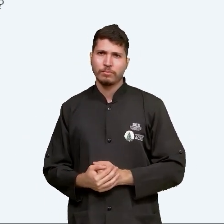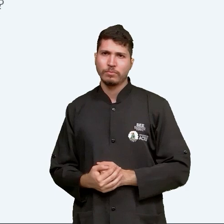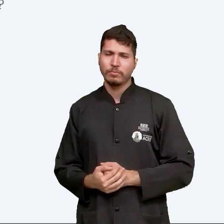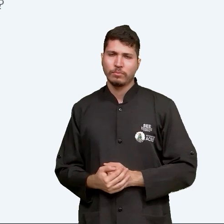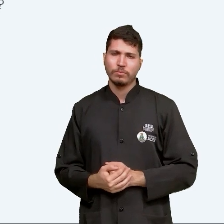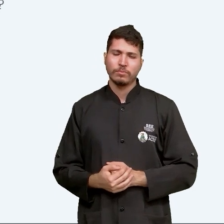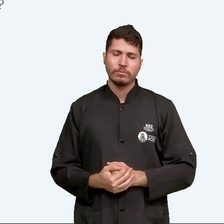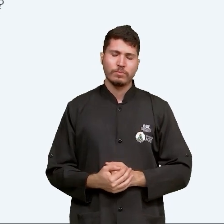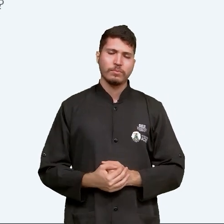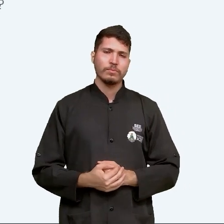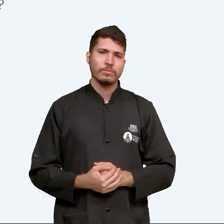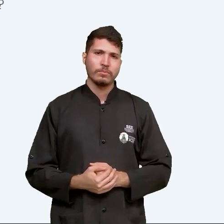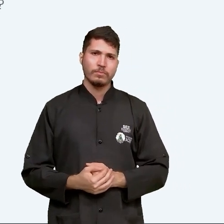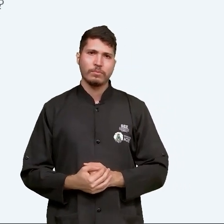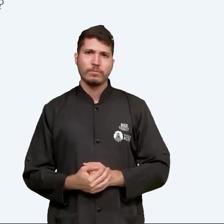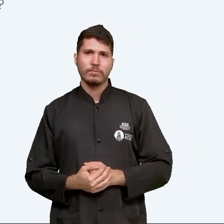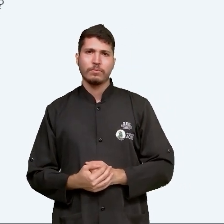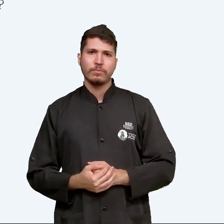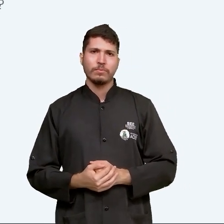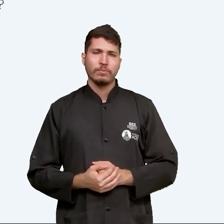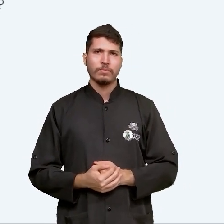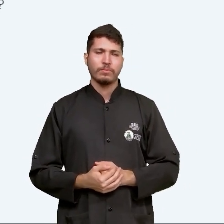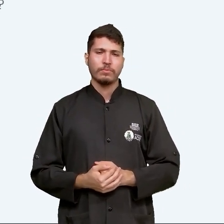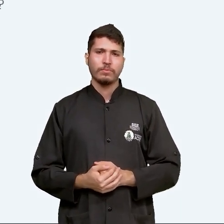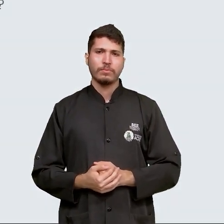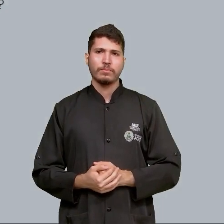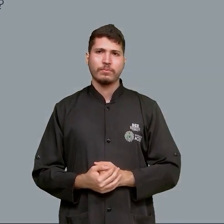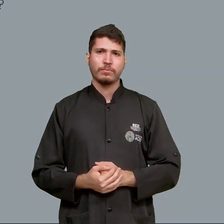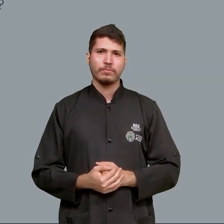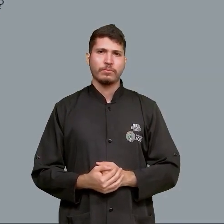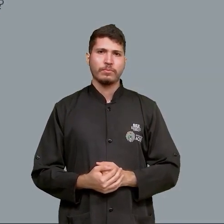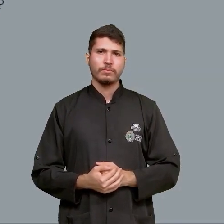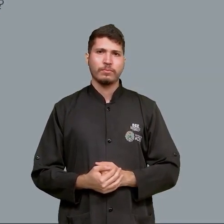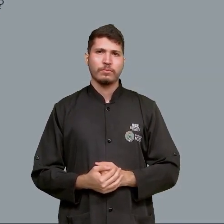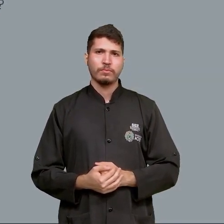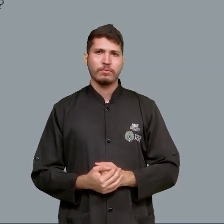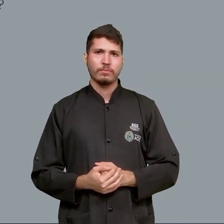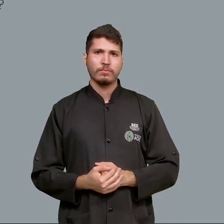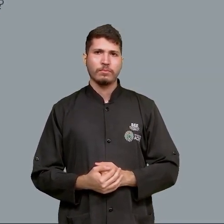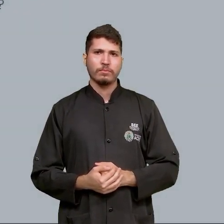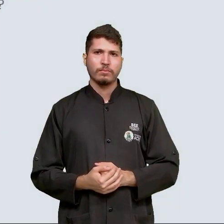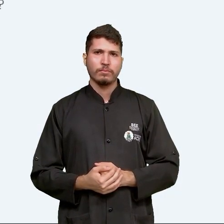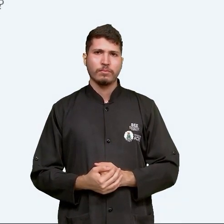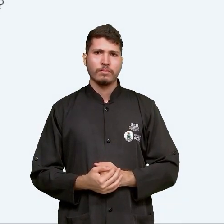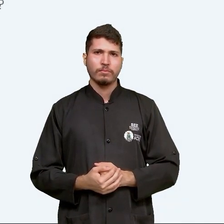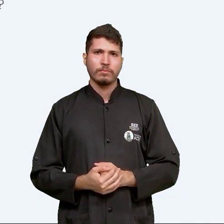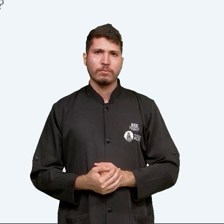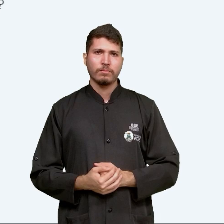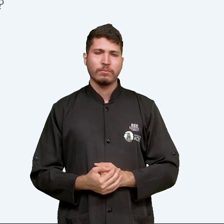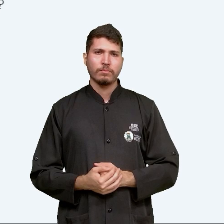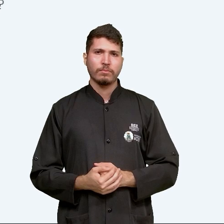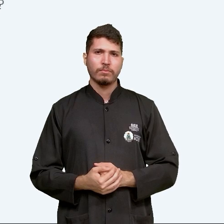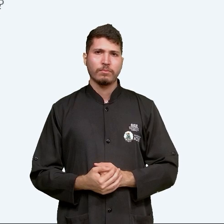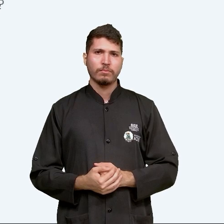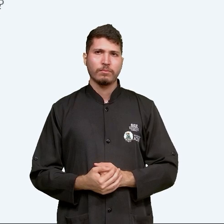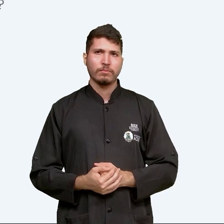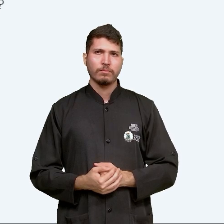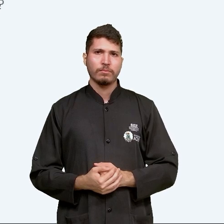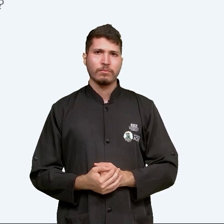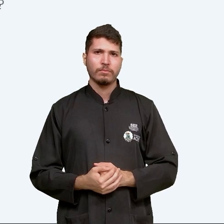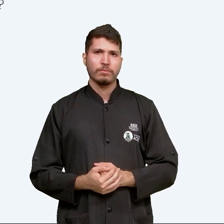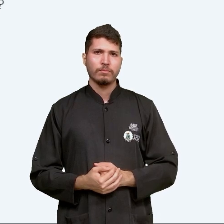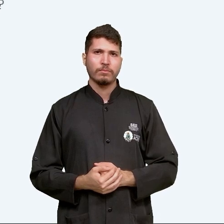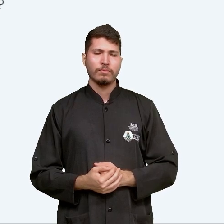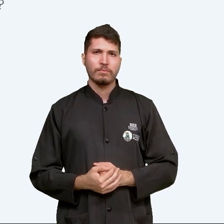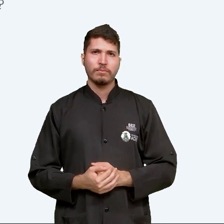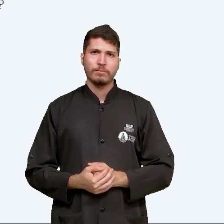para eu deixar você ficar aí... Ah, opa! O microfone caiu, gente.